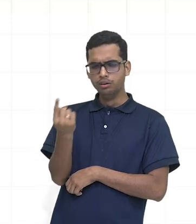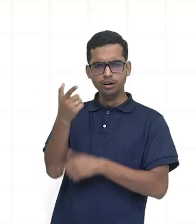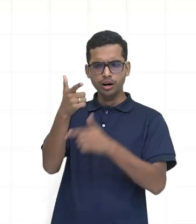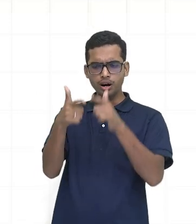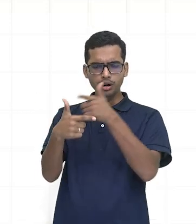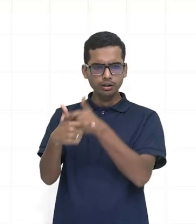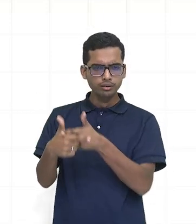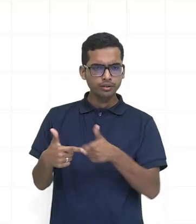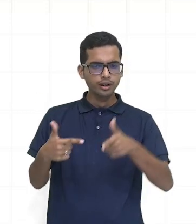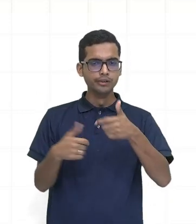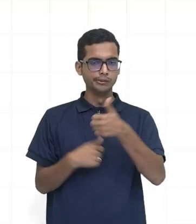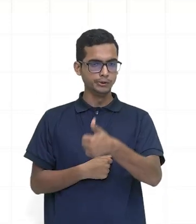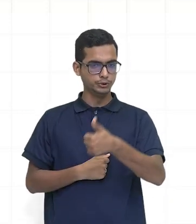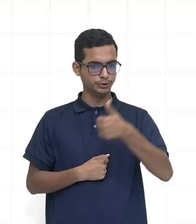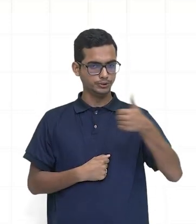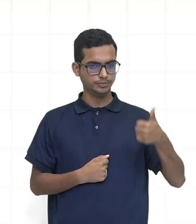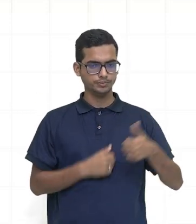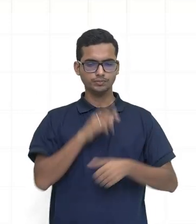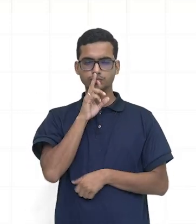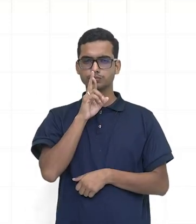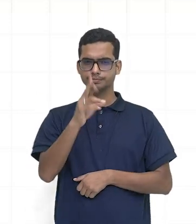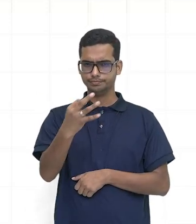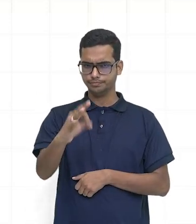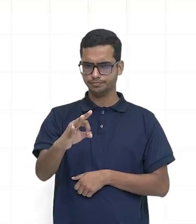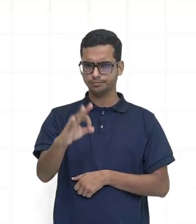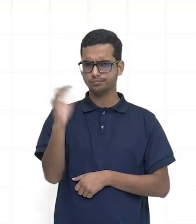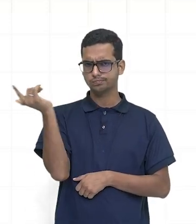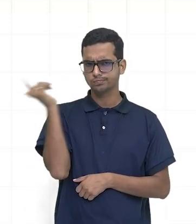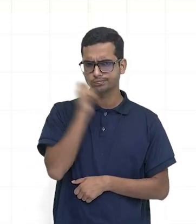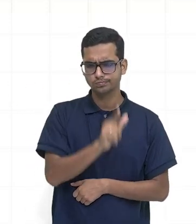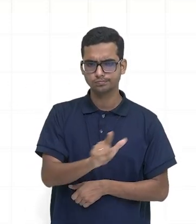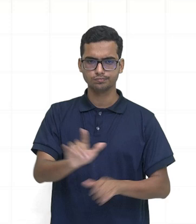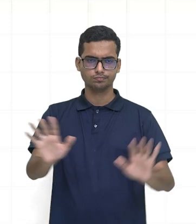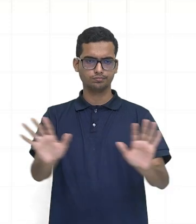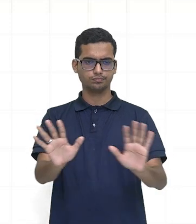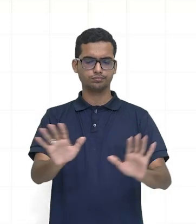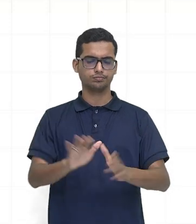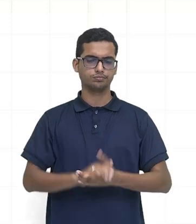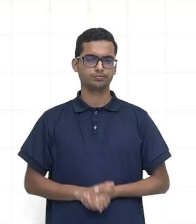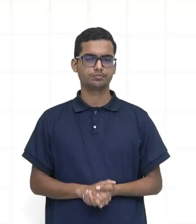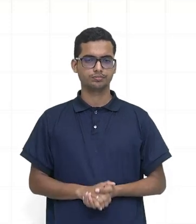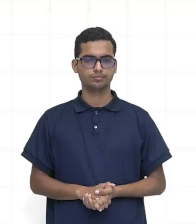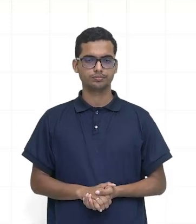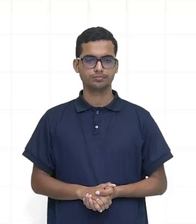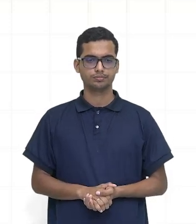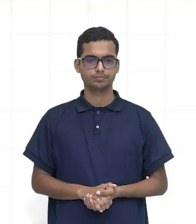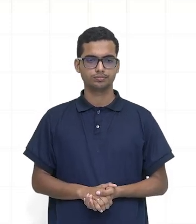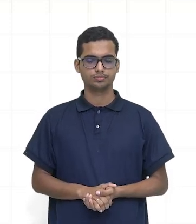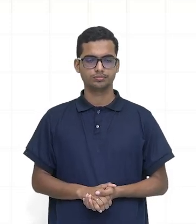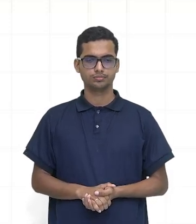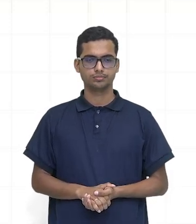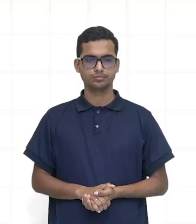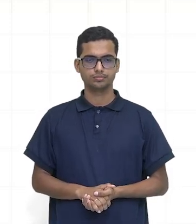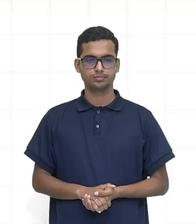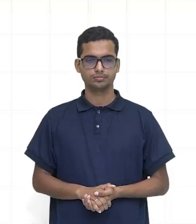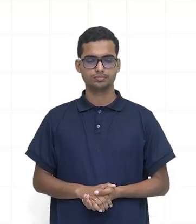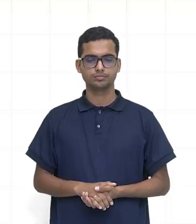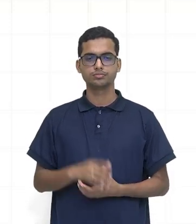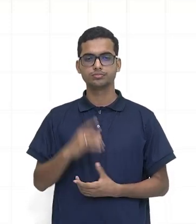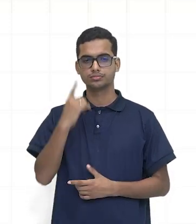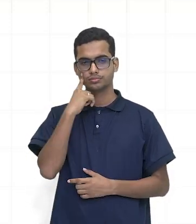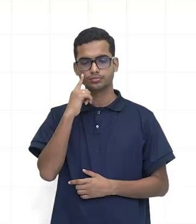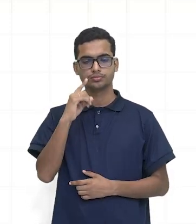Também não vai dar uma divisão exata. Por quê? Quais as divisões exatas que a gente vai ter por 11? Vai ser o 22, o 33,